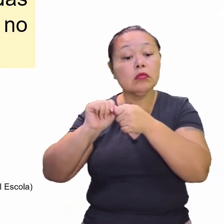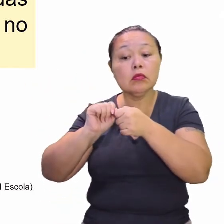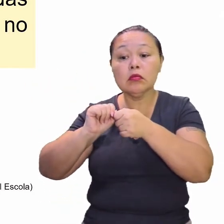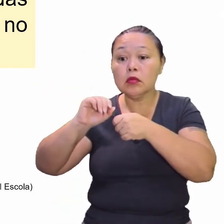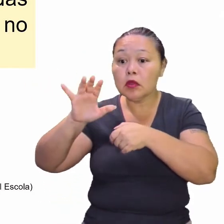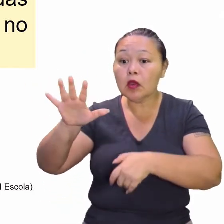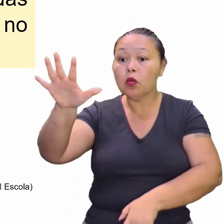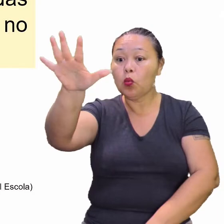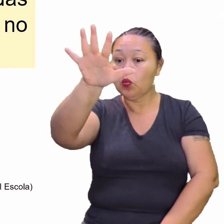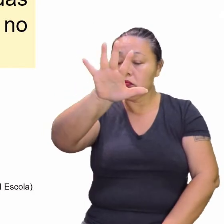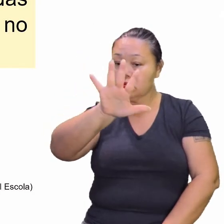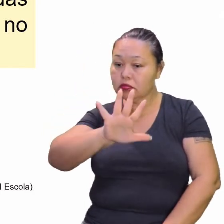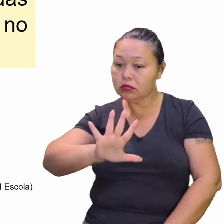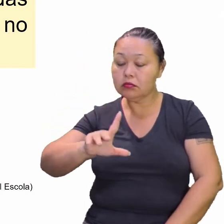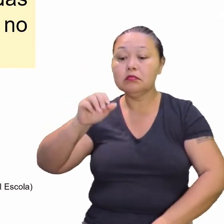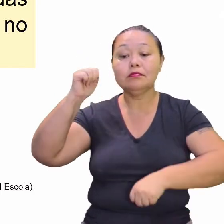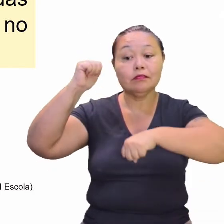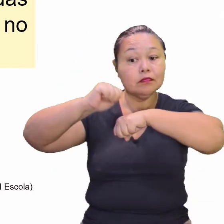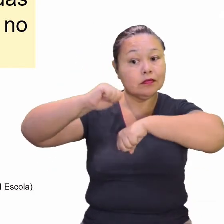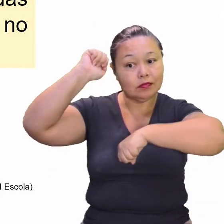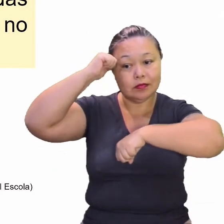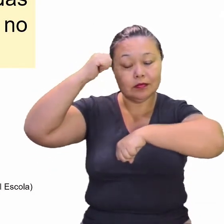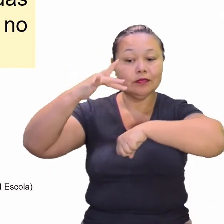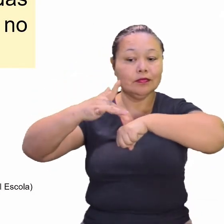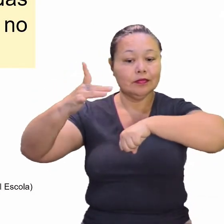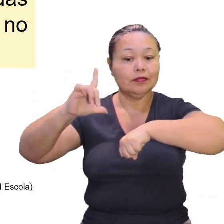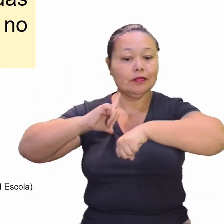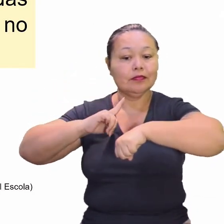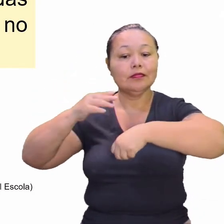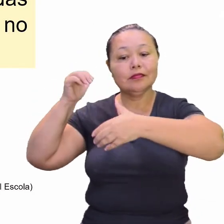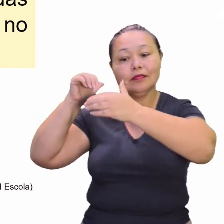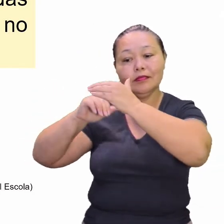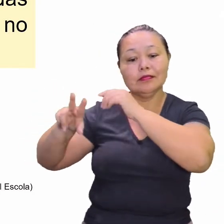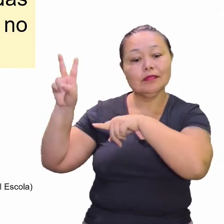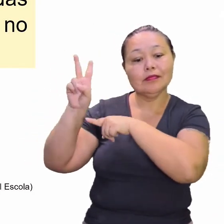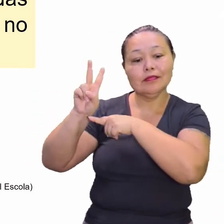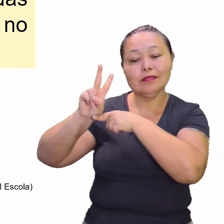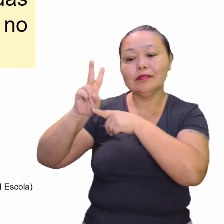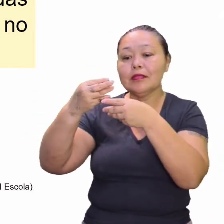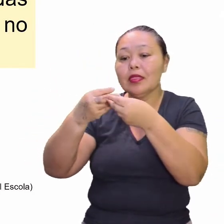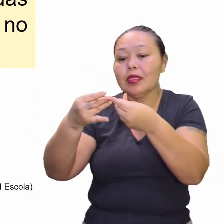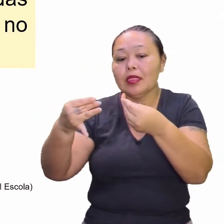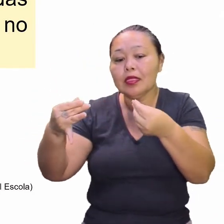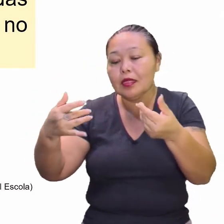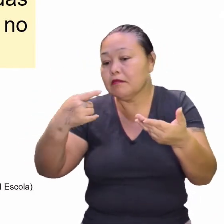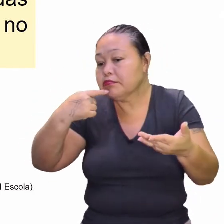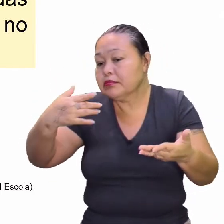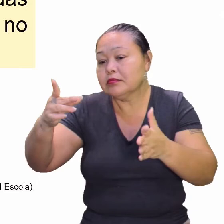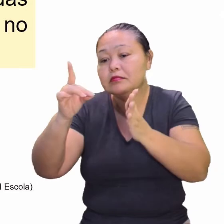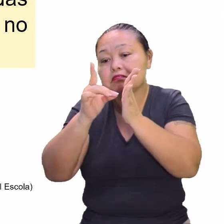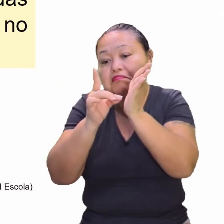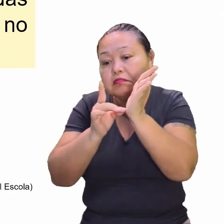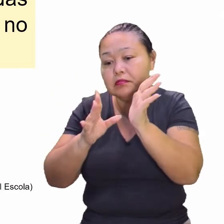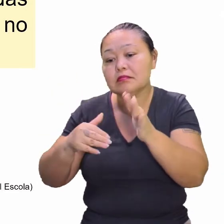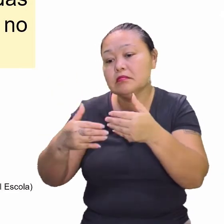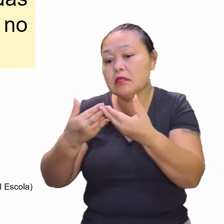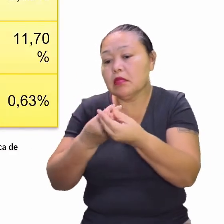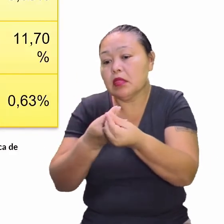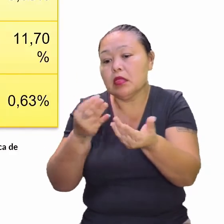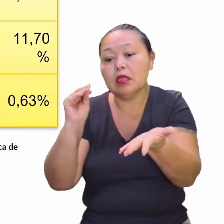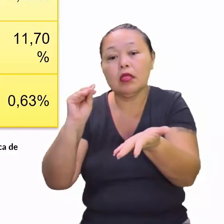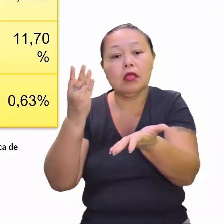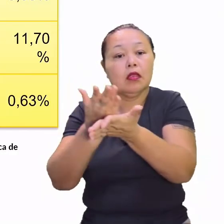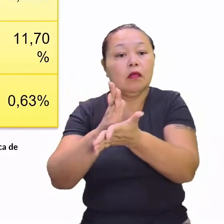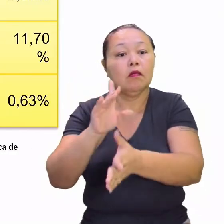produtor nacional desse minério e as reservas devem se esgotar em pouco tempo, né? Poucas décadas. Isso